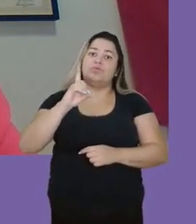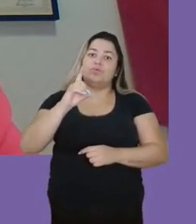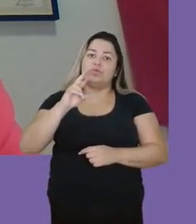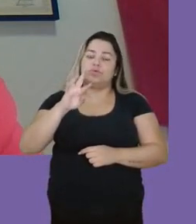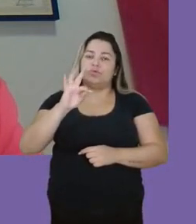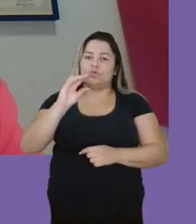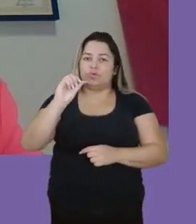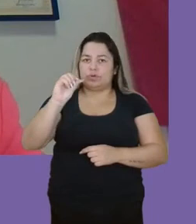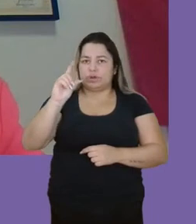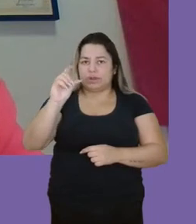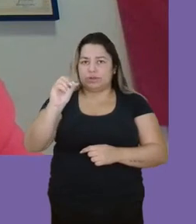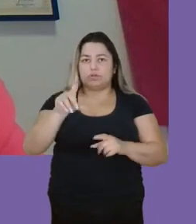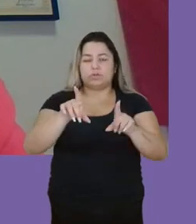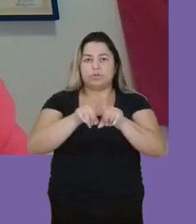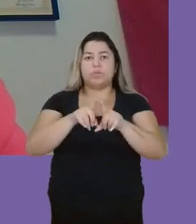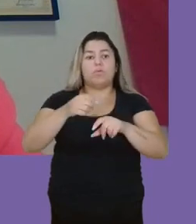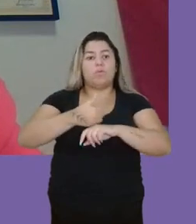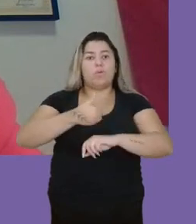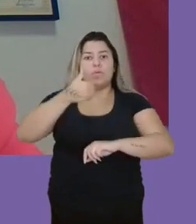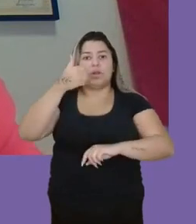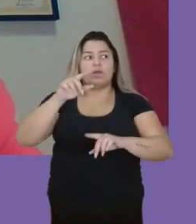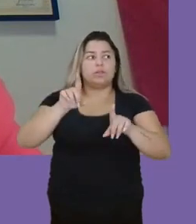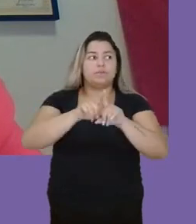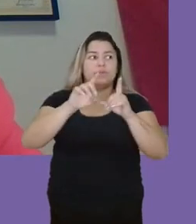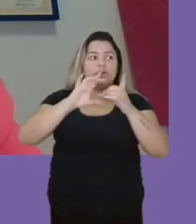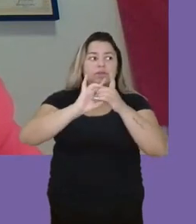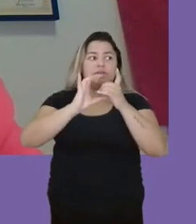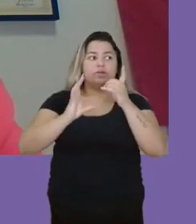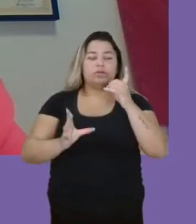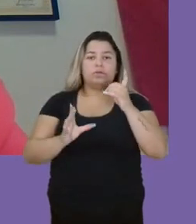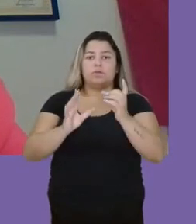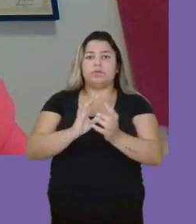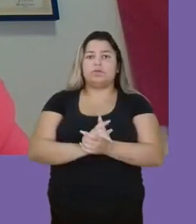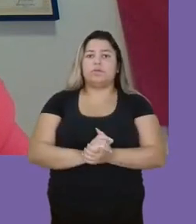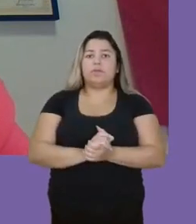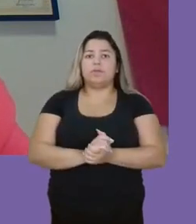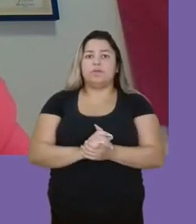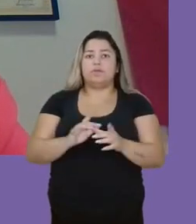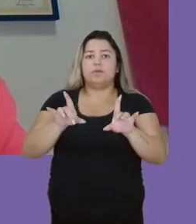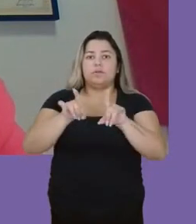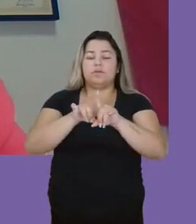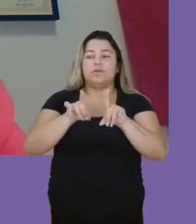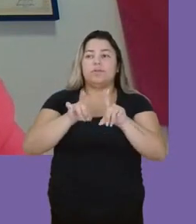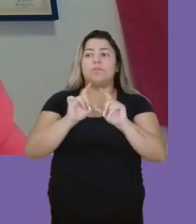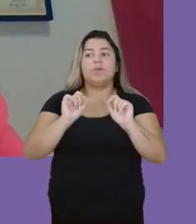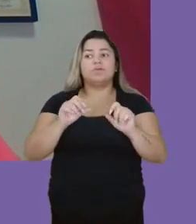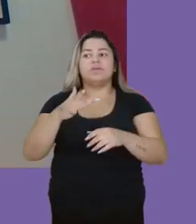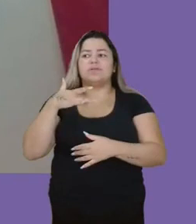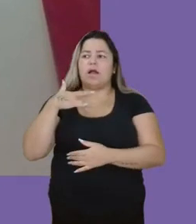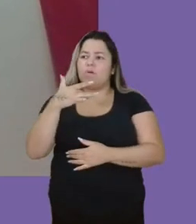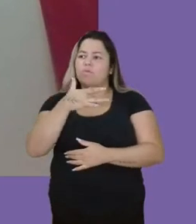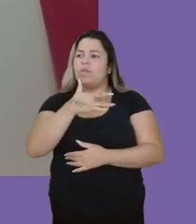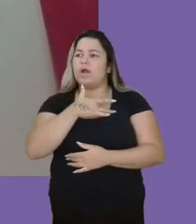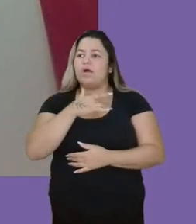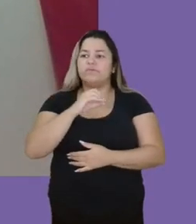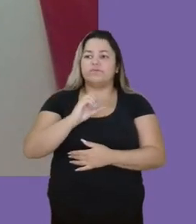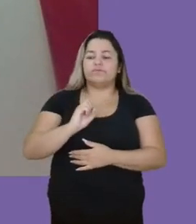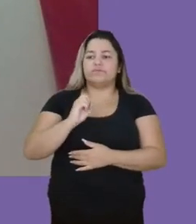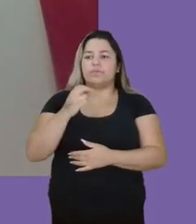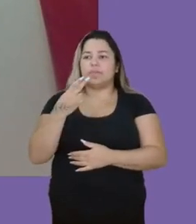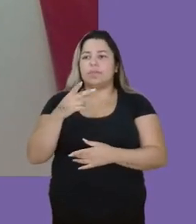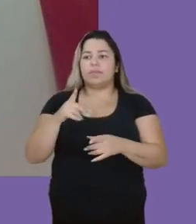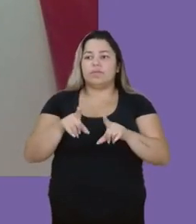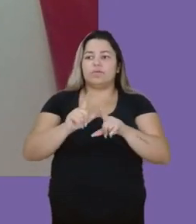fala sobre como melhorar a democracia, eu não entendo como uma democracia pode ser saudável se não houver paridade